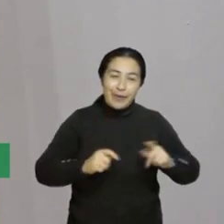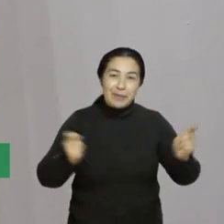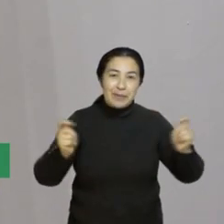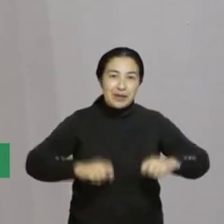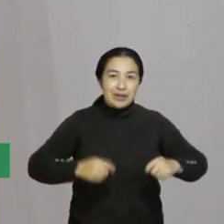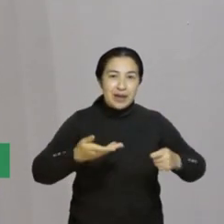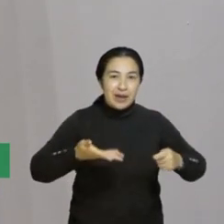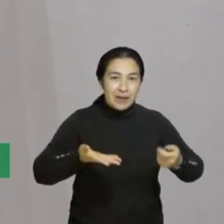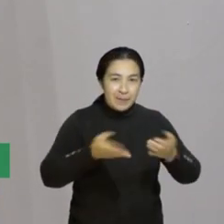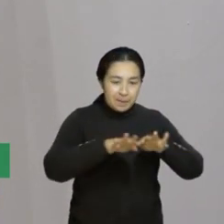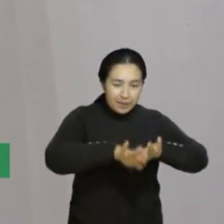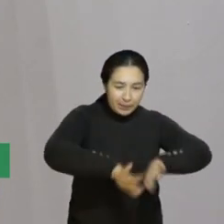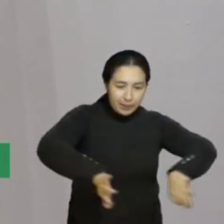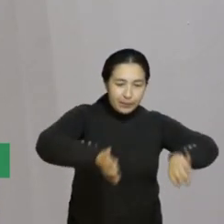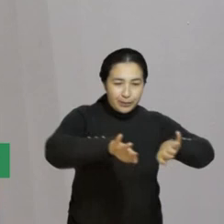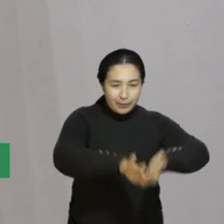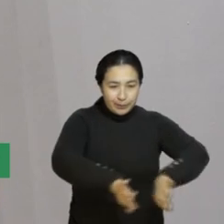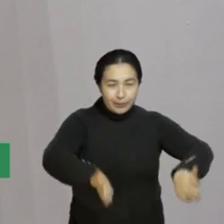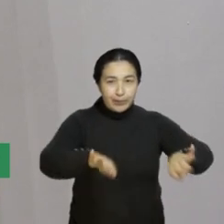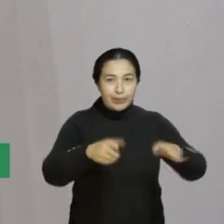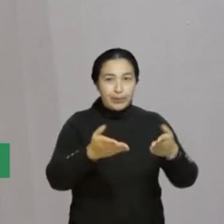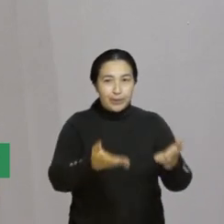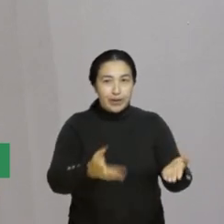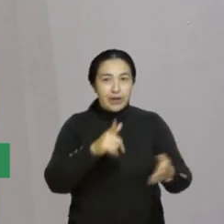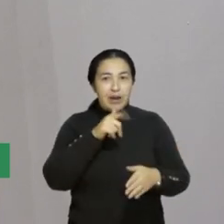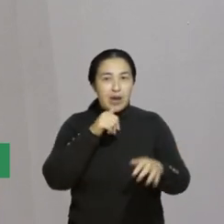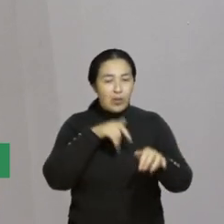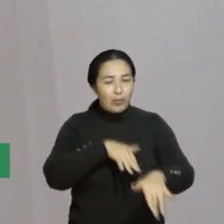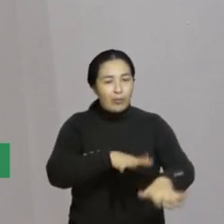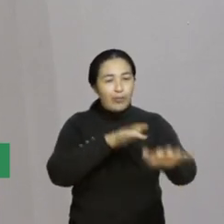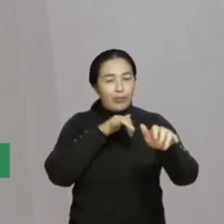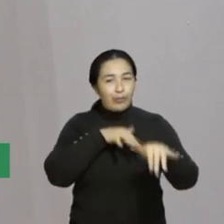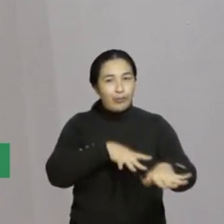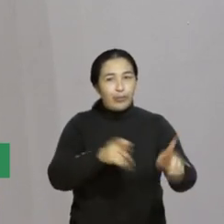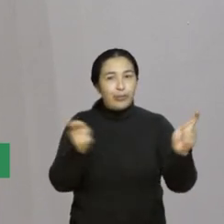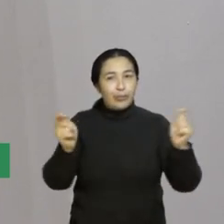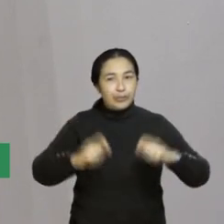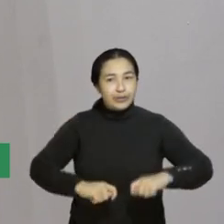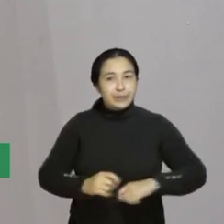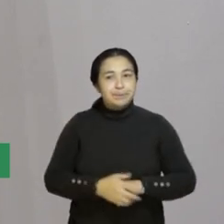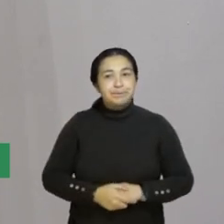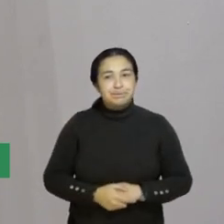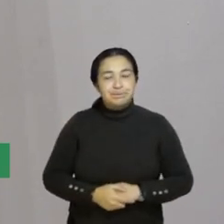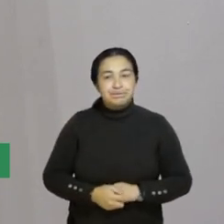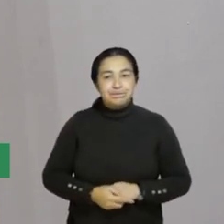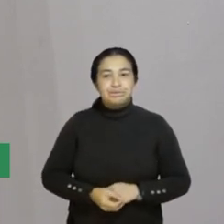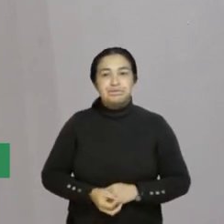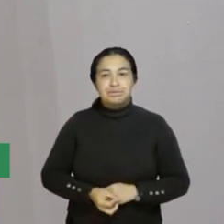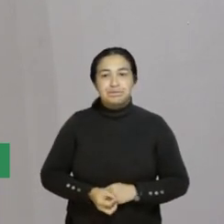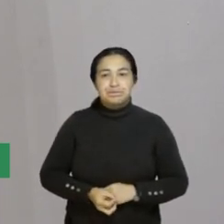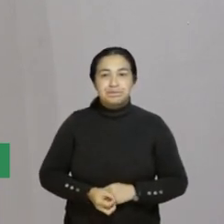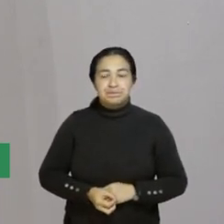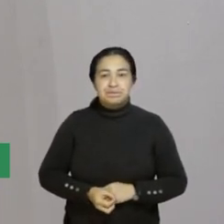margens dos nossos rios lá no Vale do Itajaí, no Alto Vale do Itajaí.